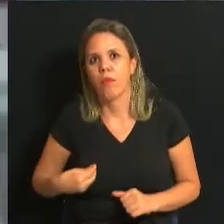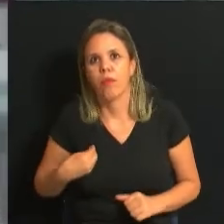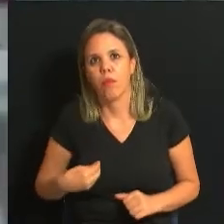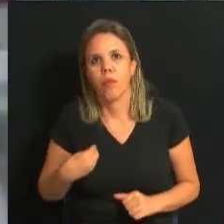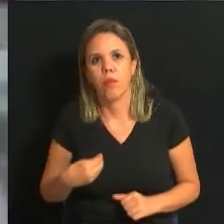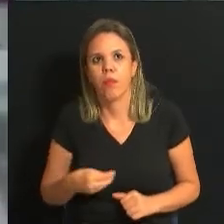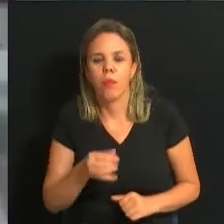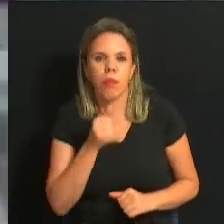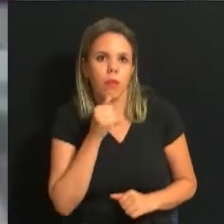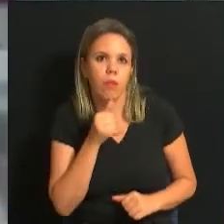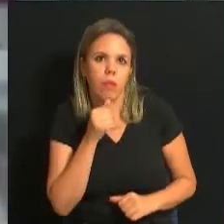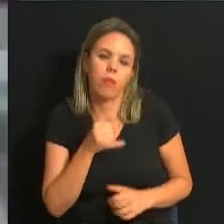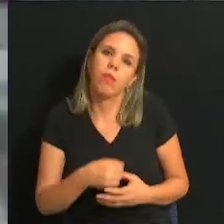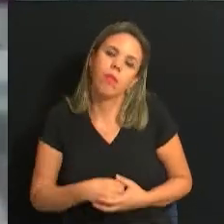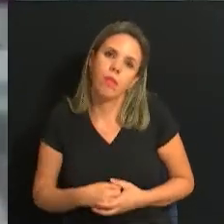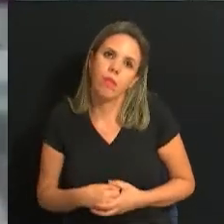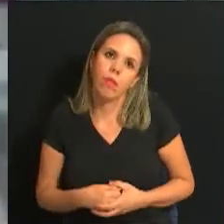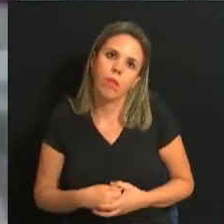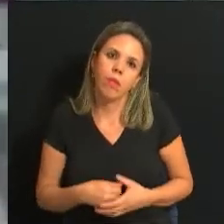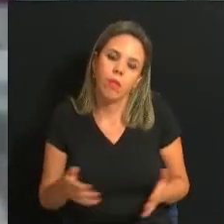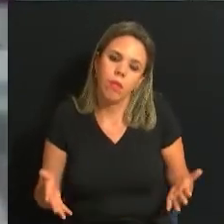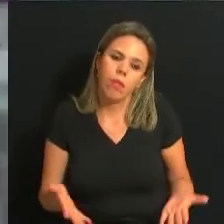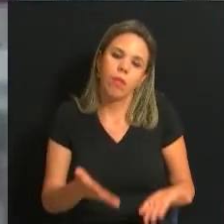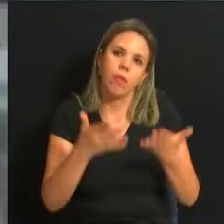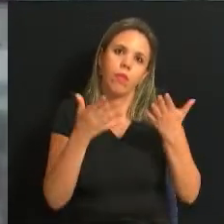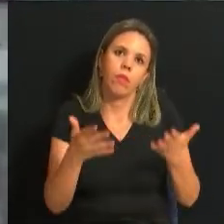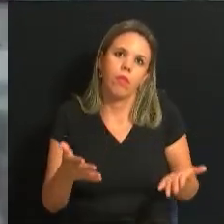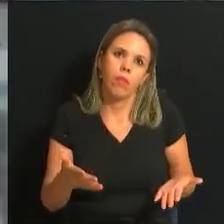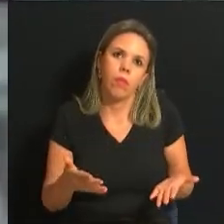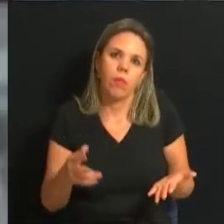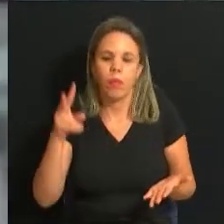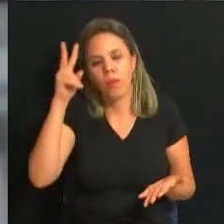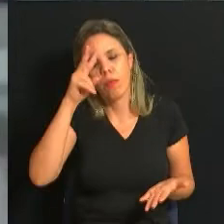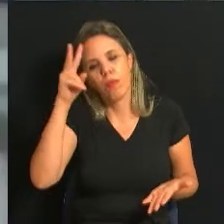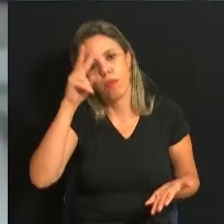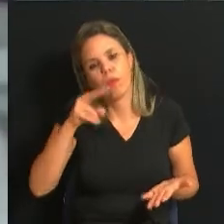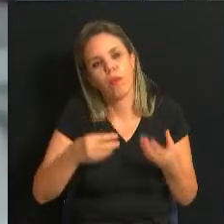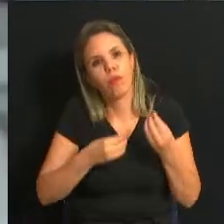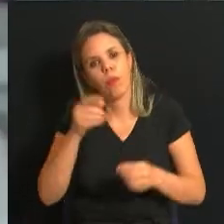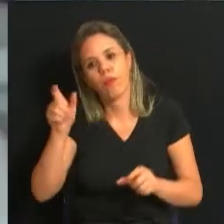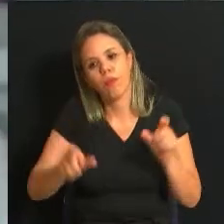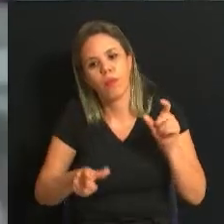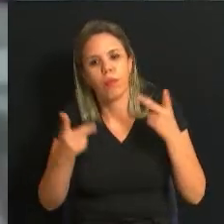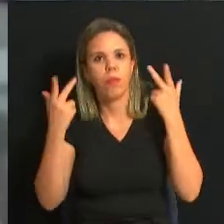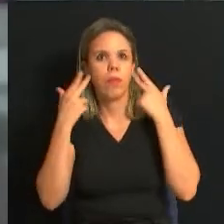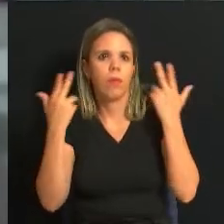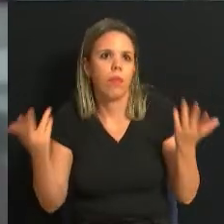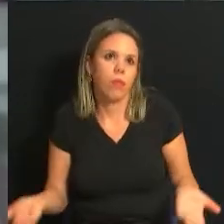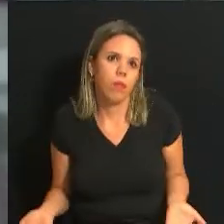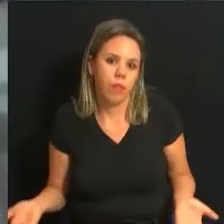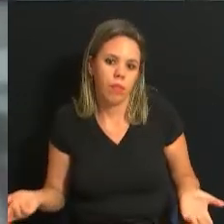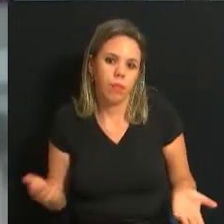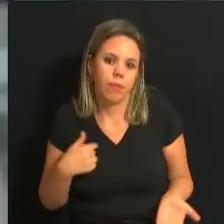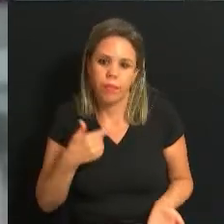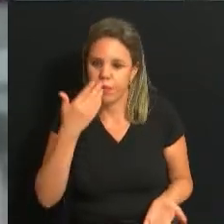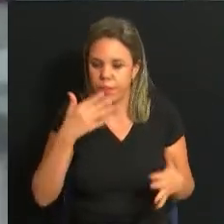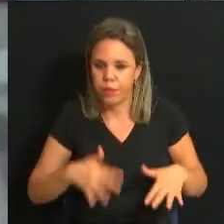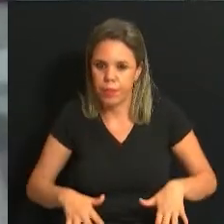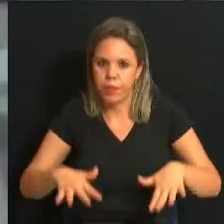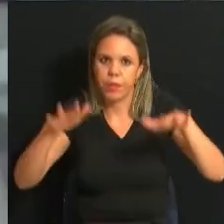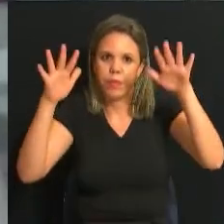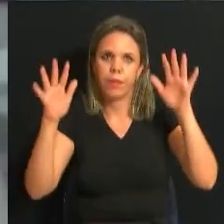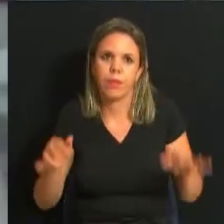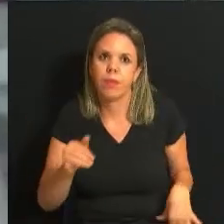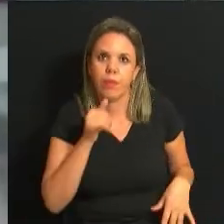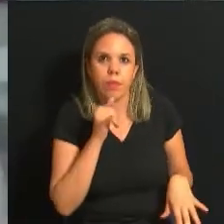que conduzindo a trama da história como uma pessoa normal. Então, se na minha infância eu, por exemplo, fui